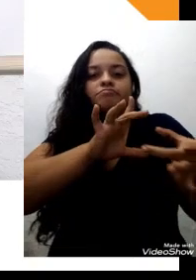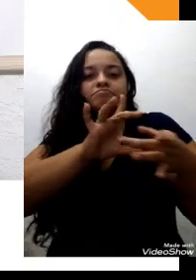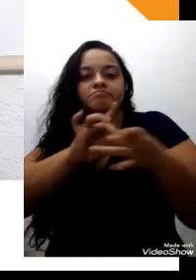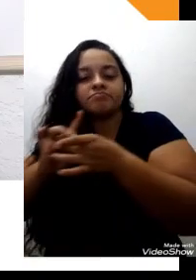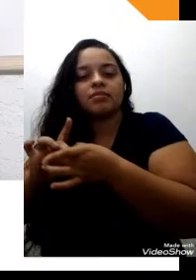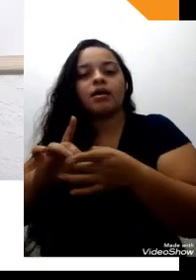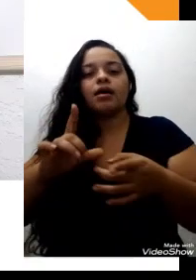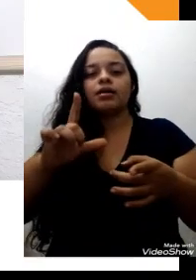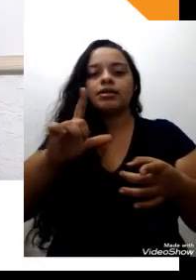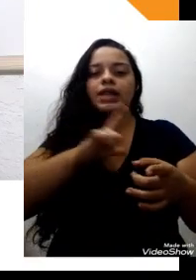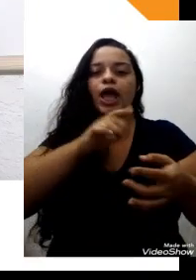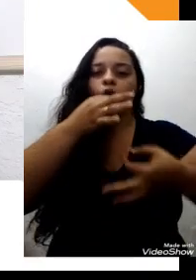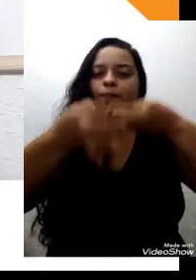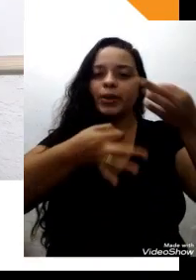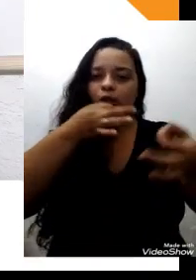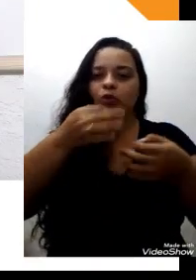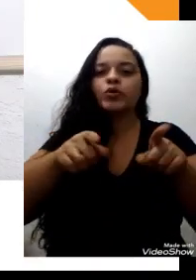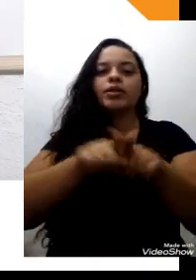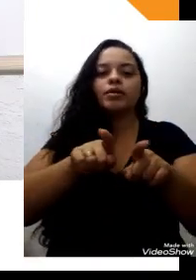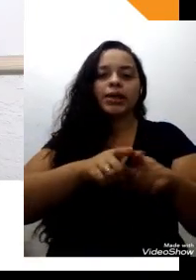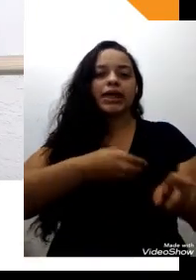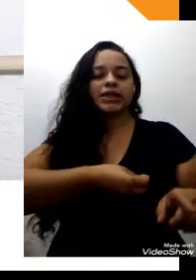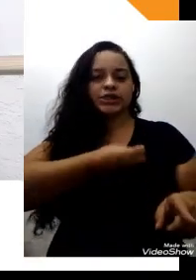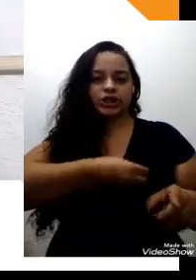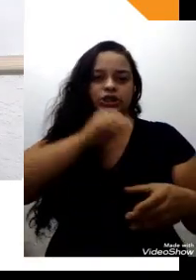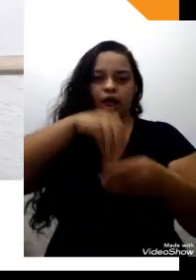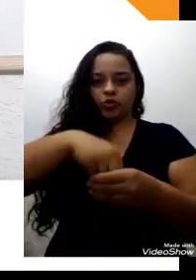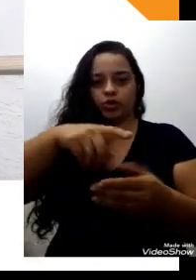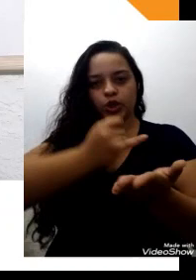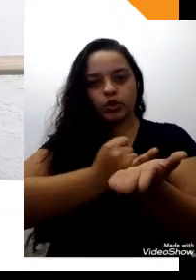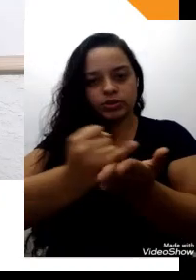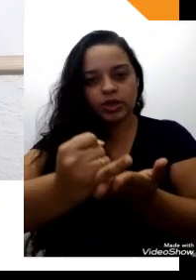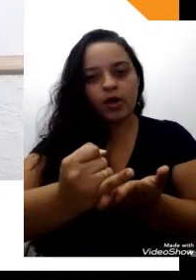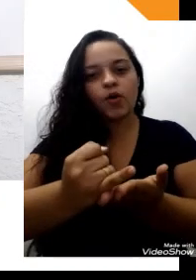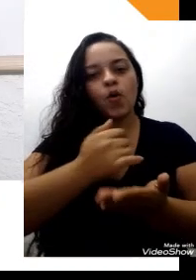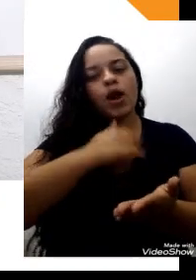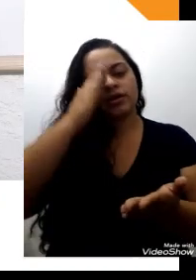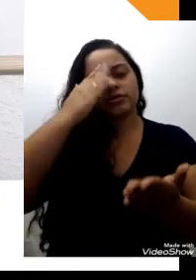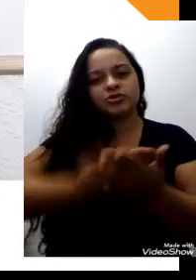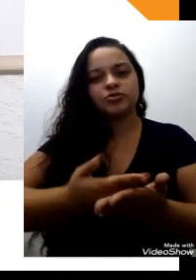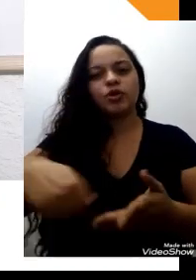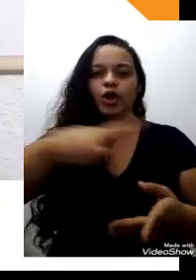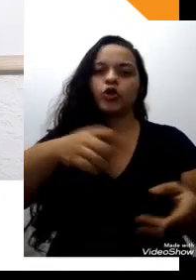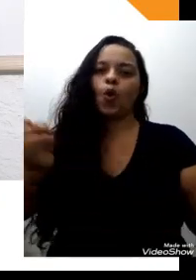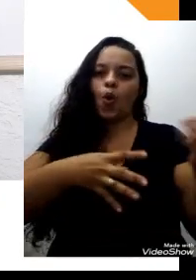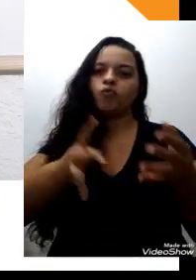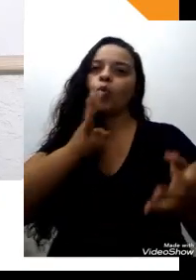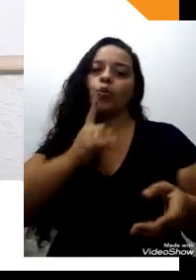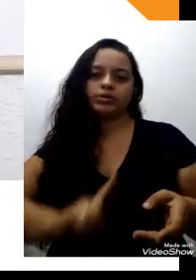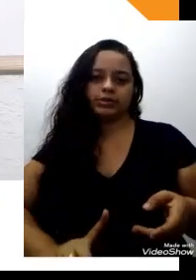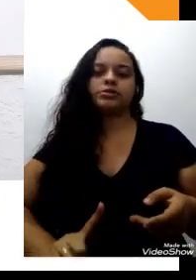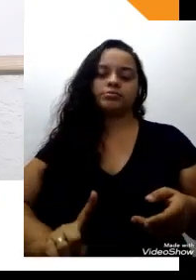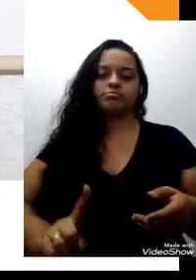mais especificamente à etapa de argumentação que existe dentro da introdução. Eu acredito que isso seja novidade para alguns,